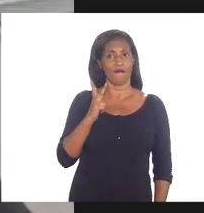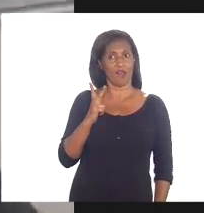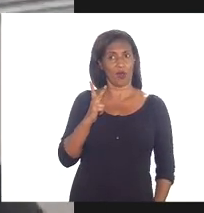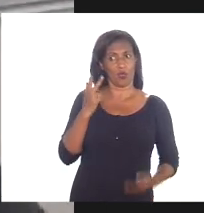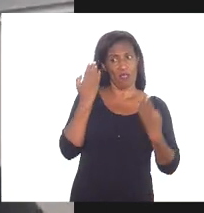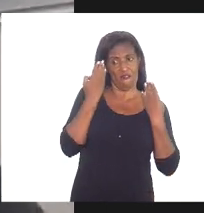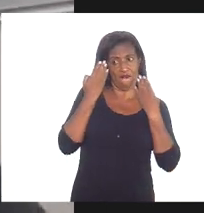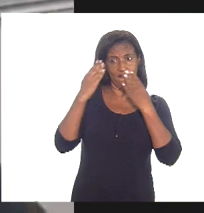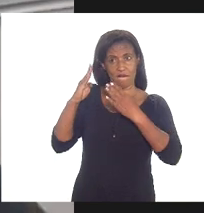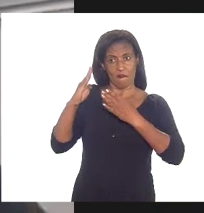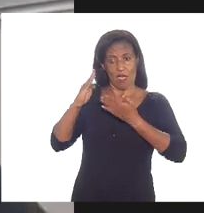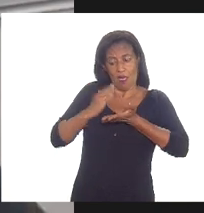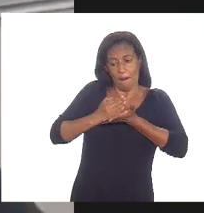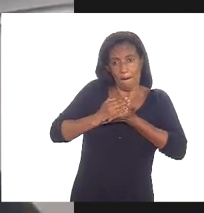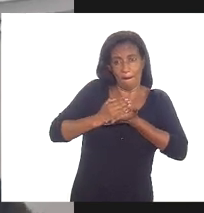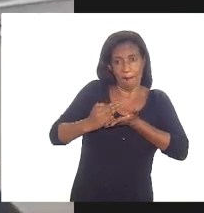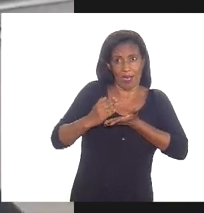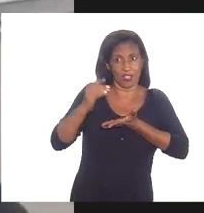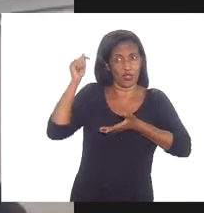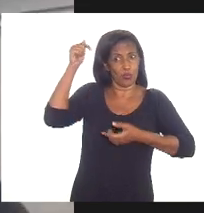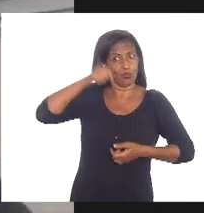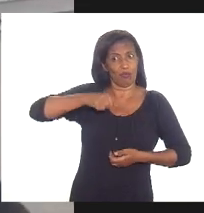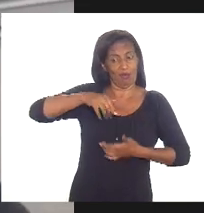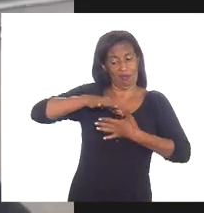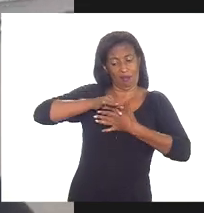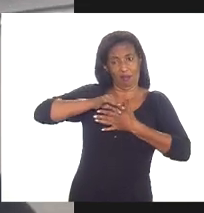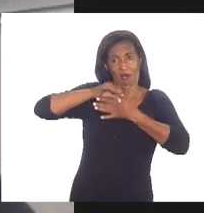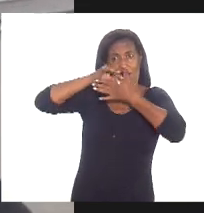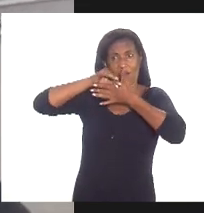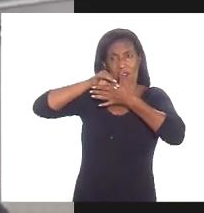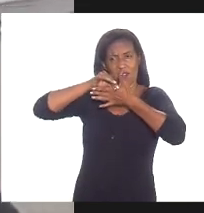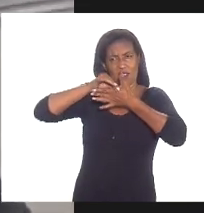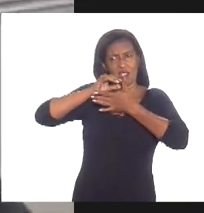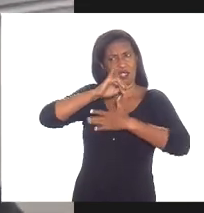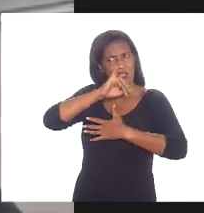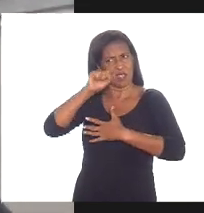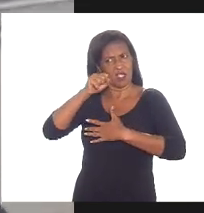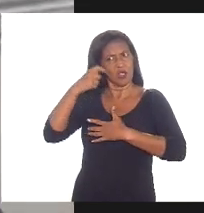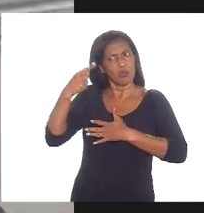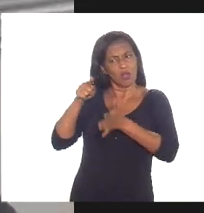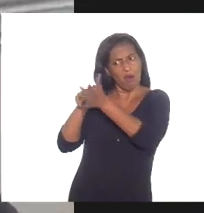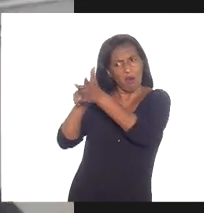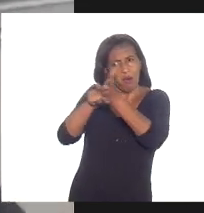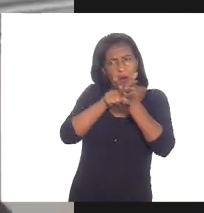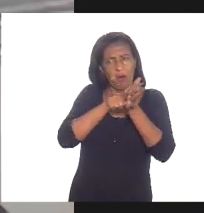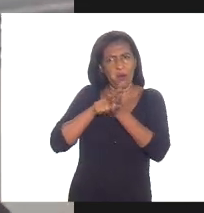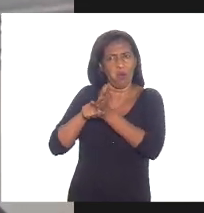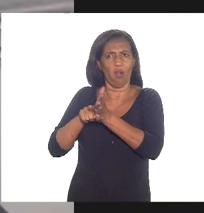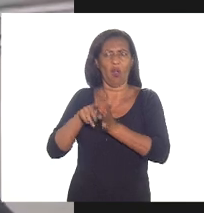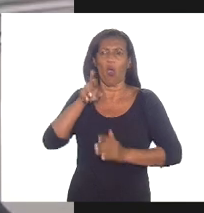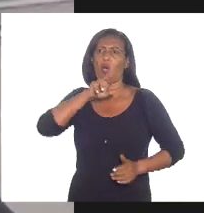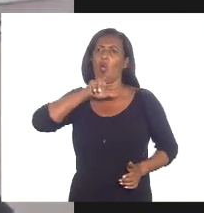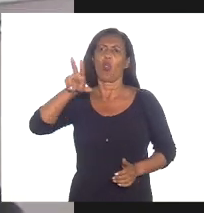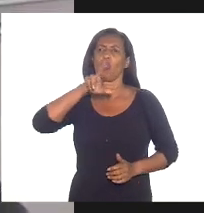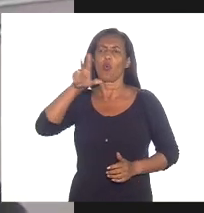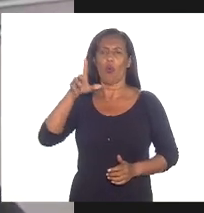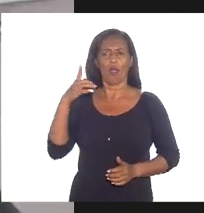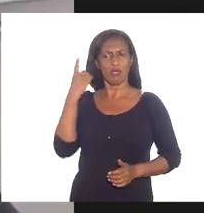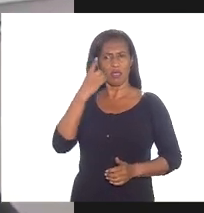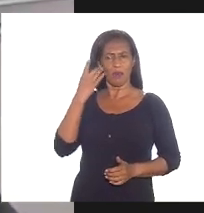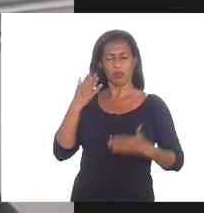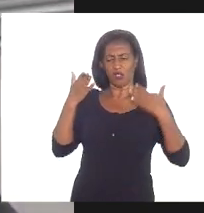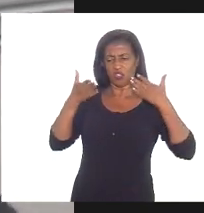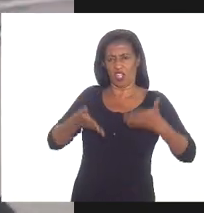casa. E isso tem que ser averiguado. Não é deputado chegar aqui e falar que tem que ficar fiscalizando